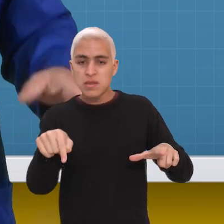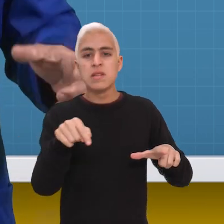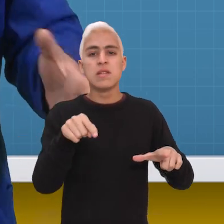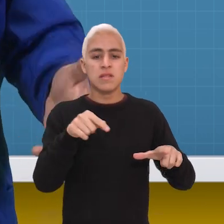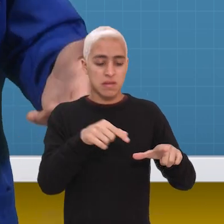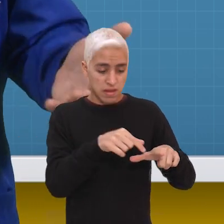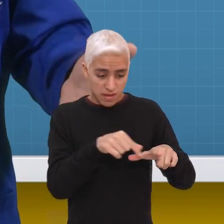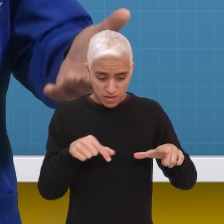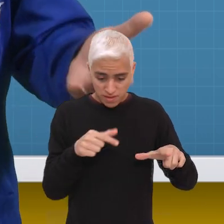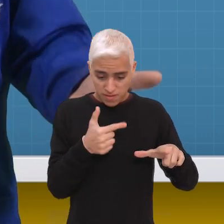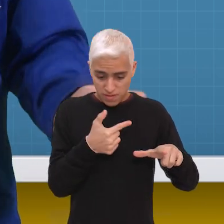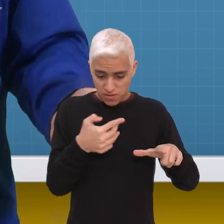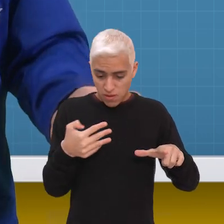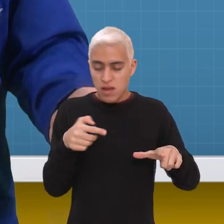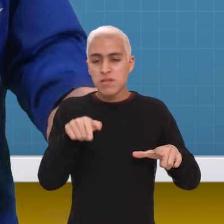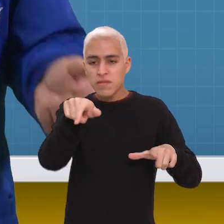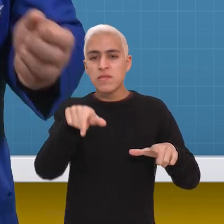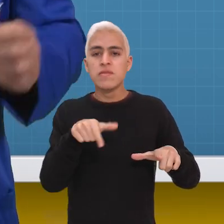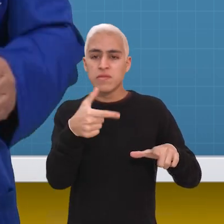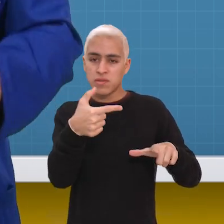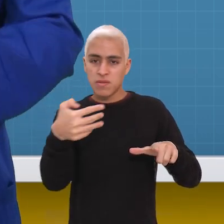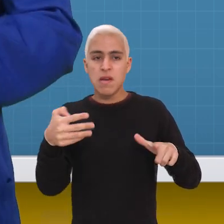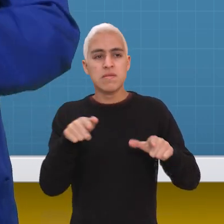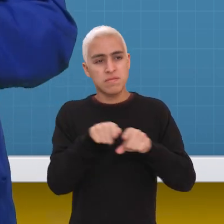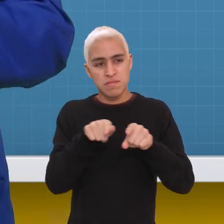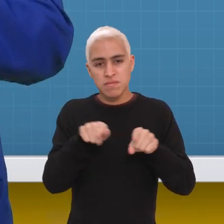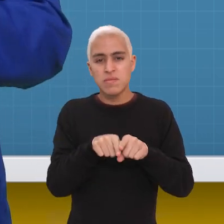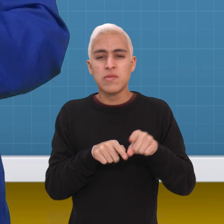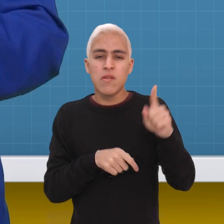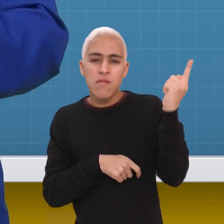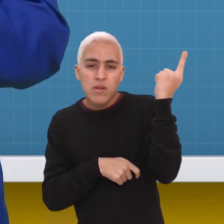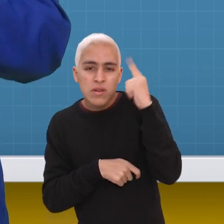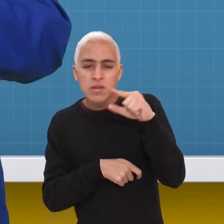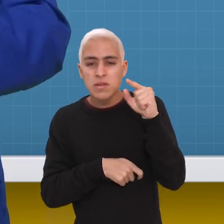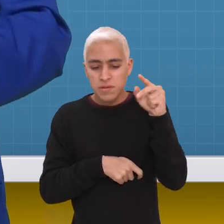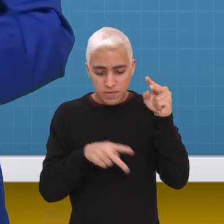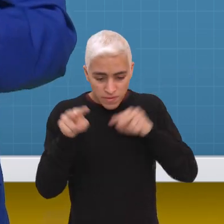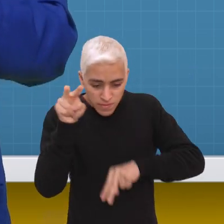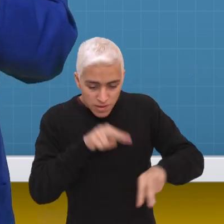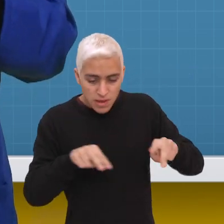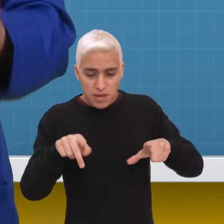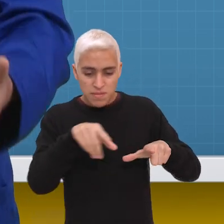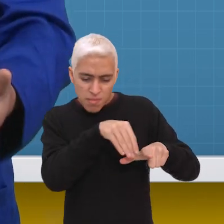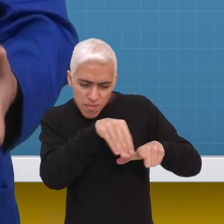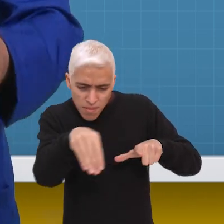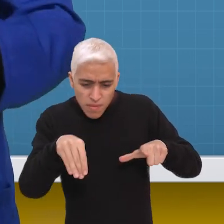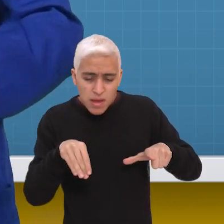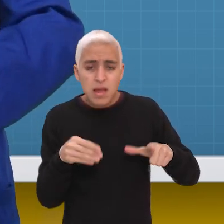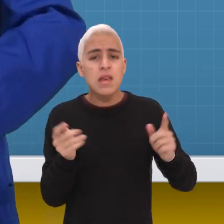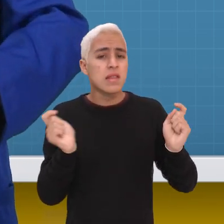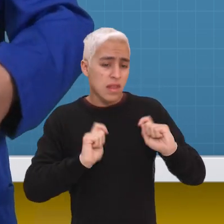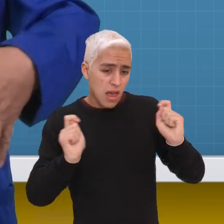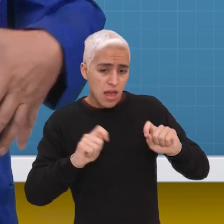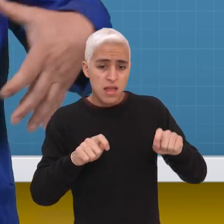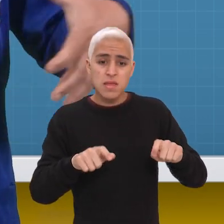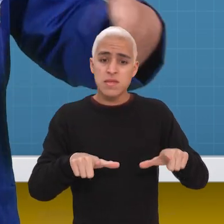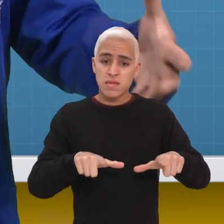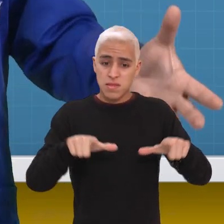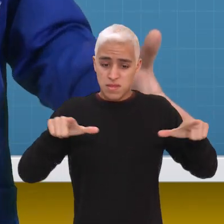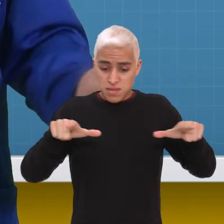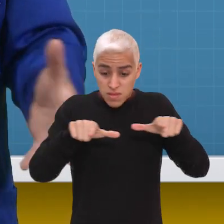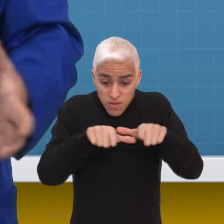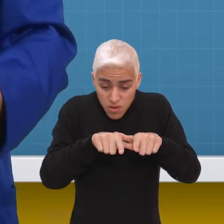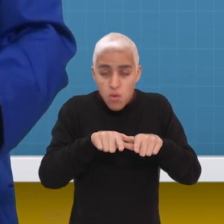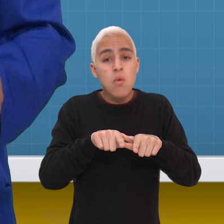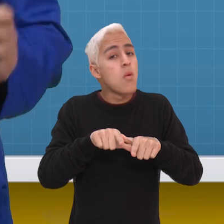também? 24 centímetros. Veja, você conseguiu enxergar no tabuleiro a possibilidade de ele